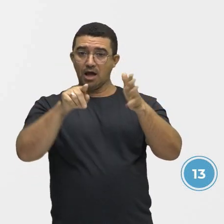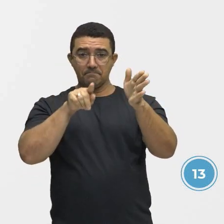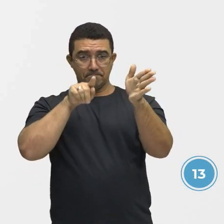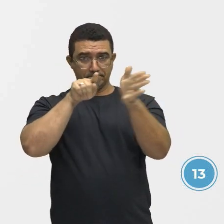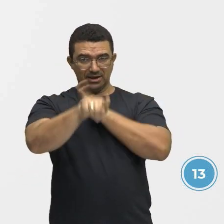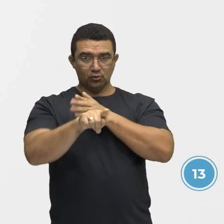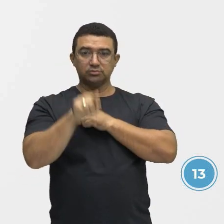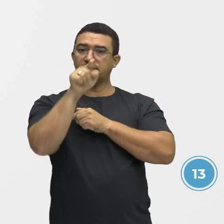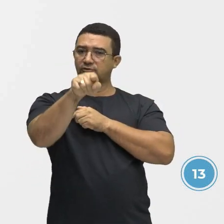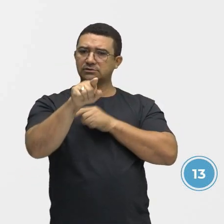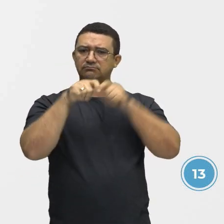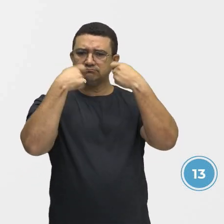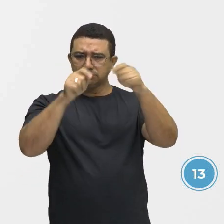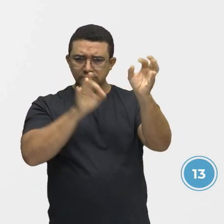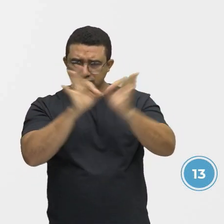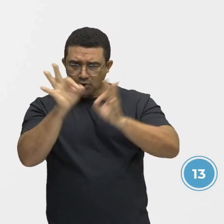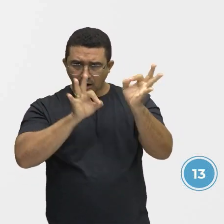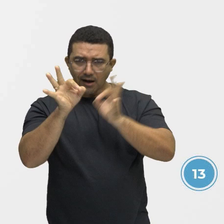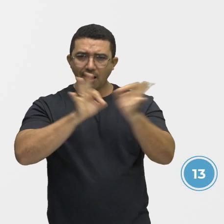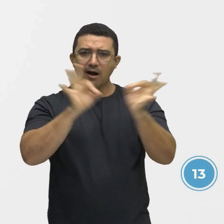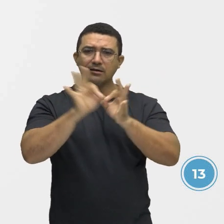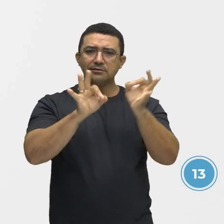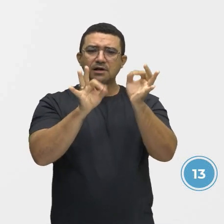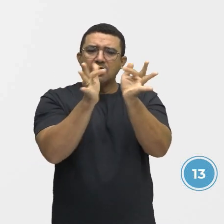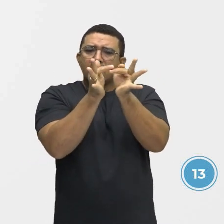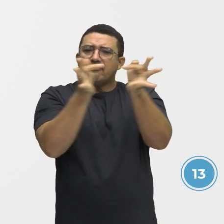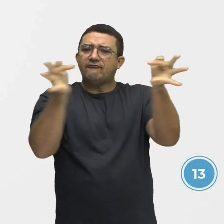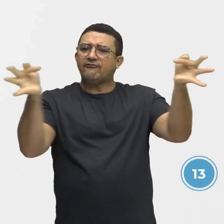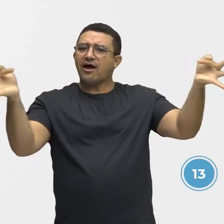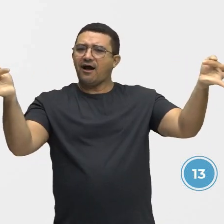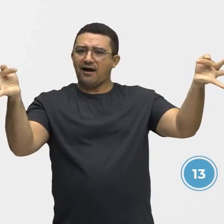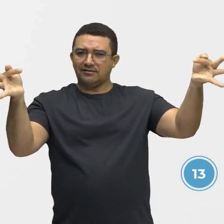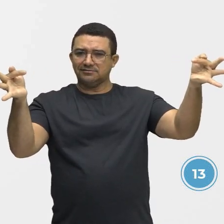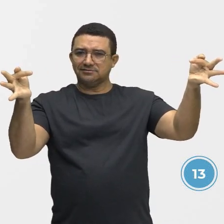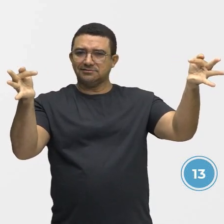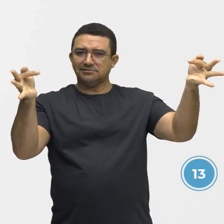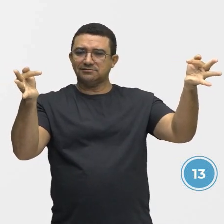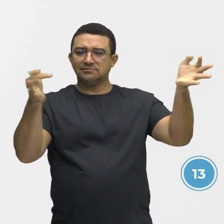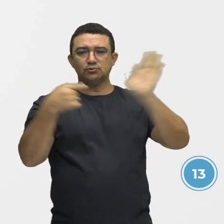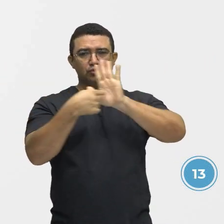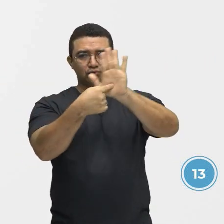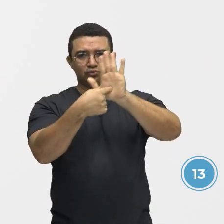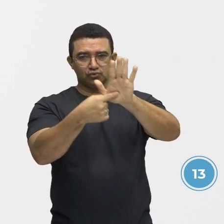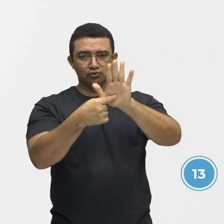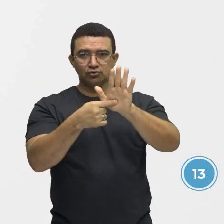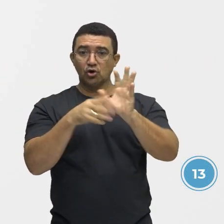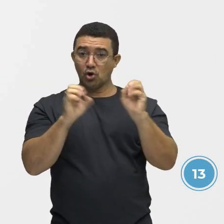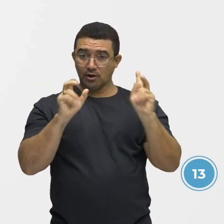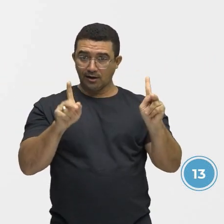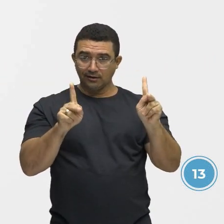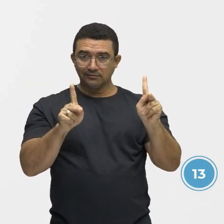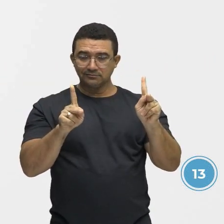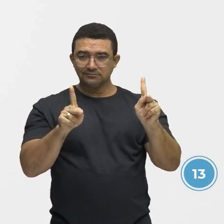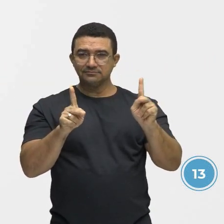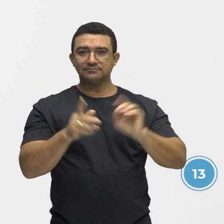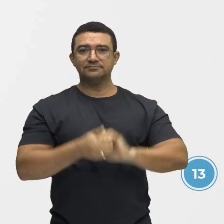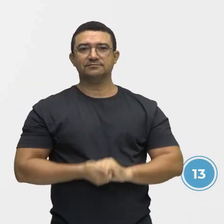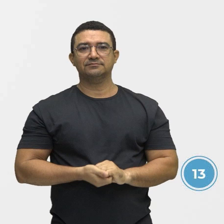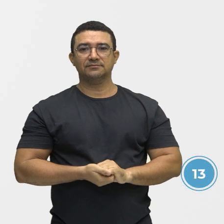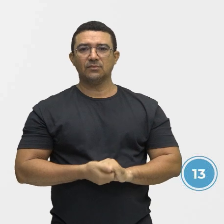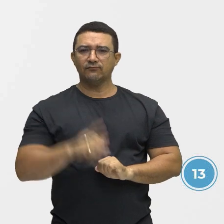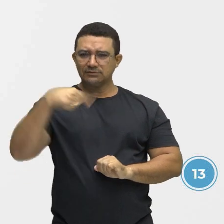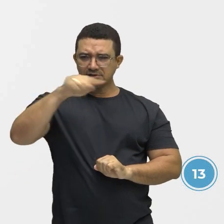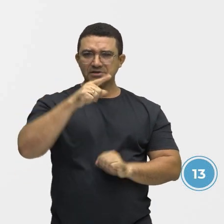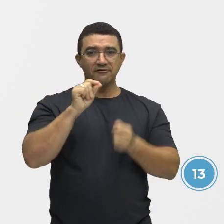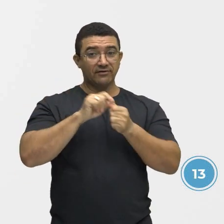que você tem que organizar de acordo com essa ordem que eu li aí para você. Tudo bem? Então, tenho certeza que vocês vão fazer isso bem